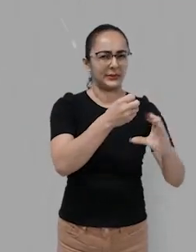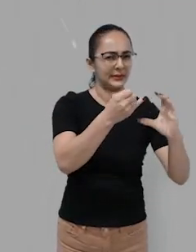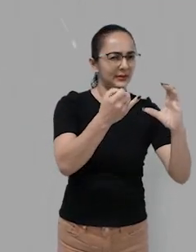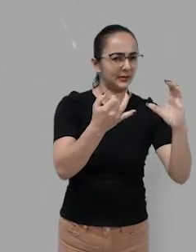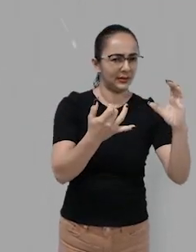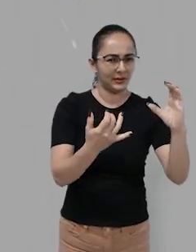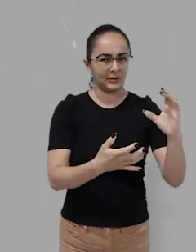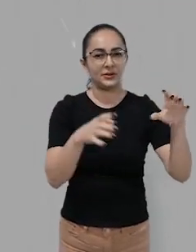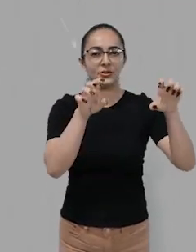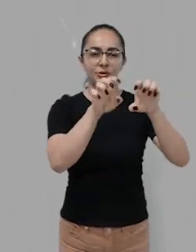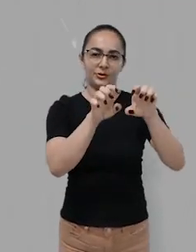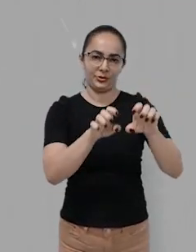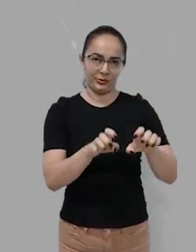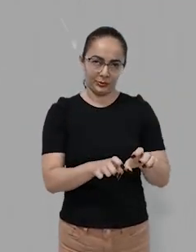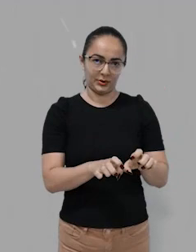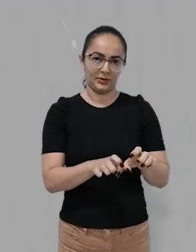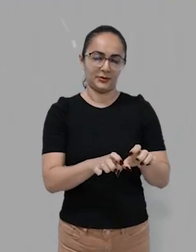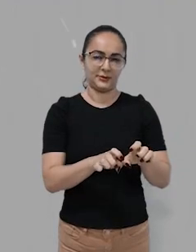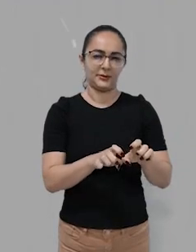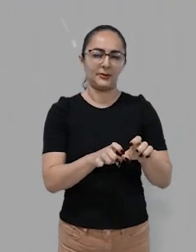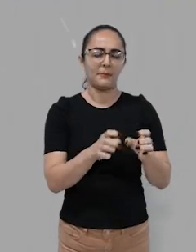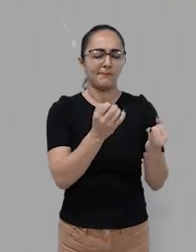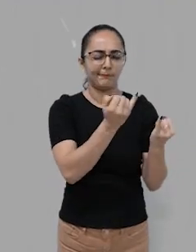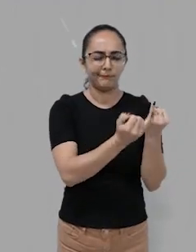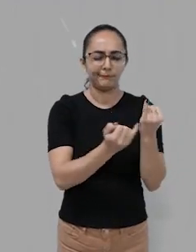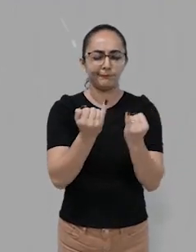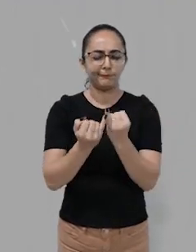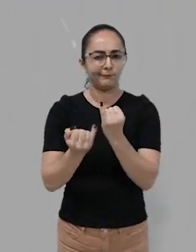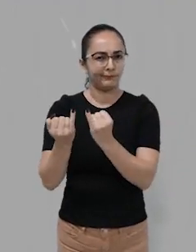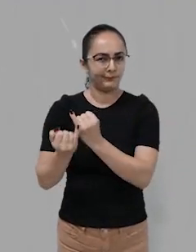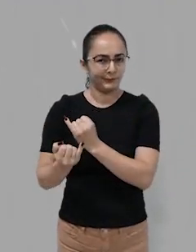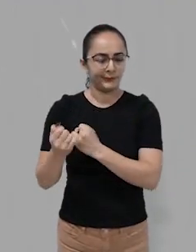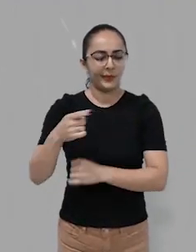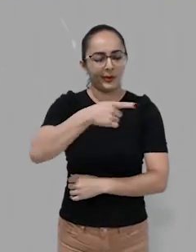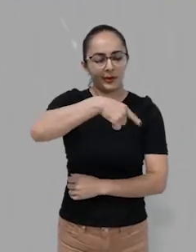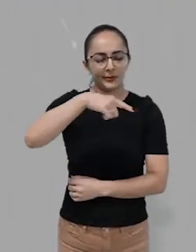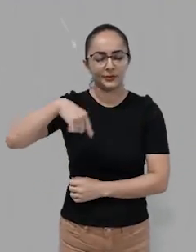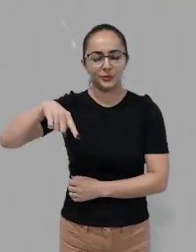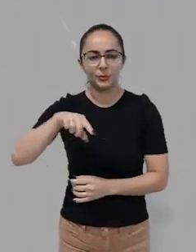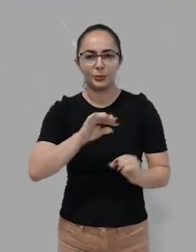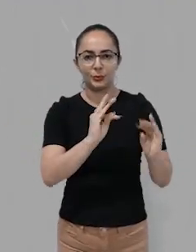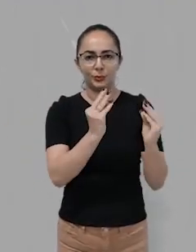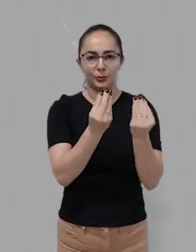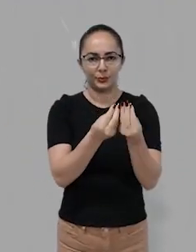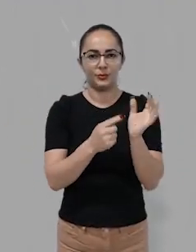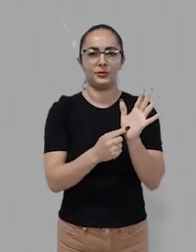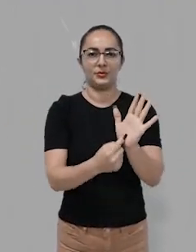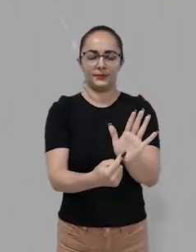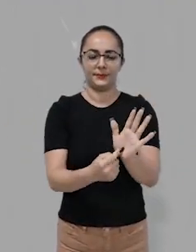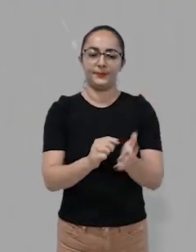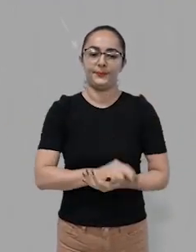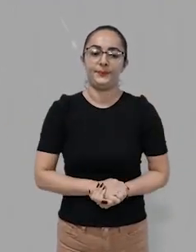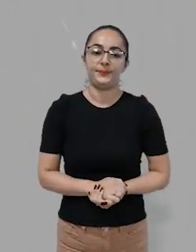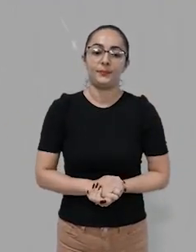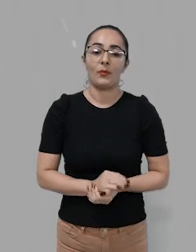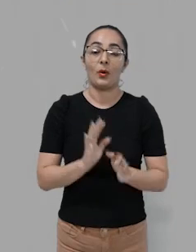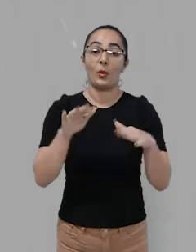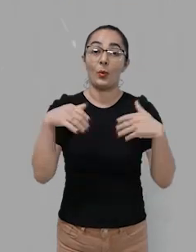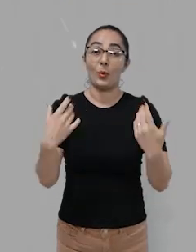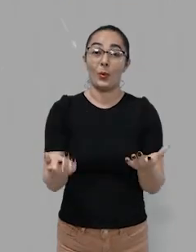características estruturais, características em comum que essas substâncias irão apresentar. Então, quais